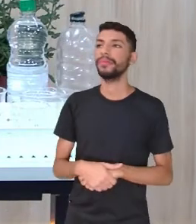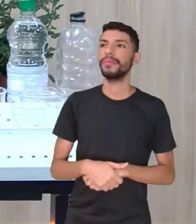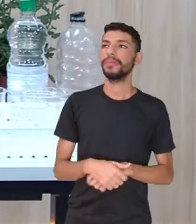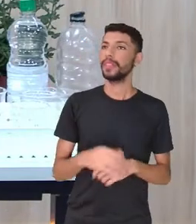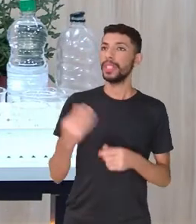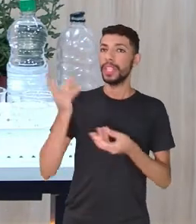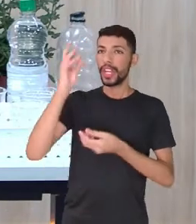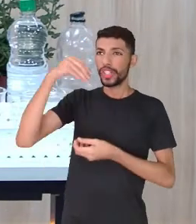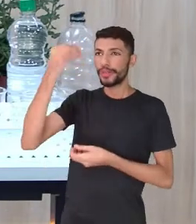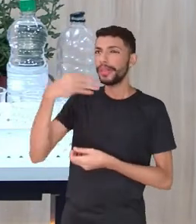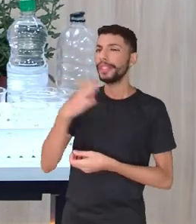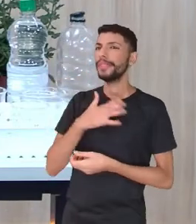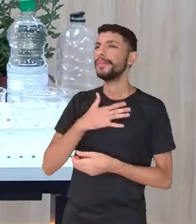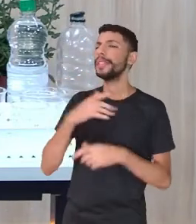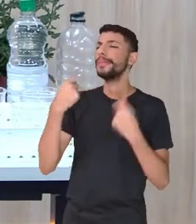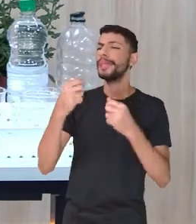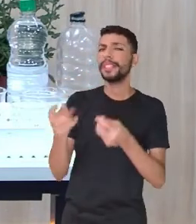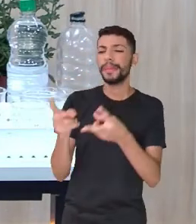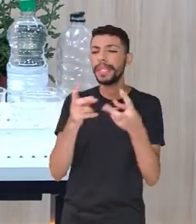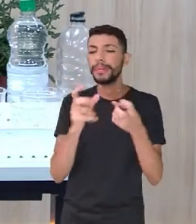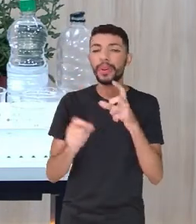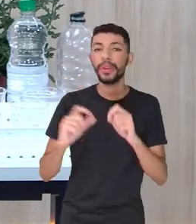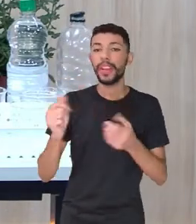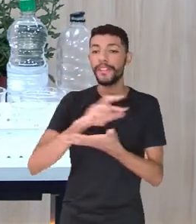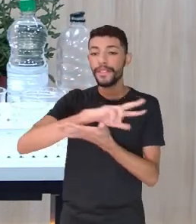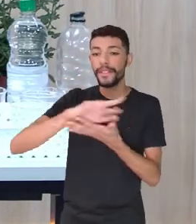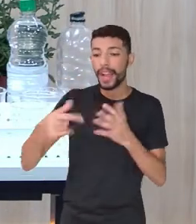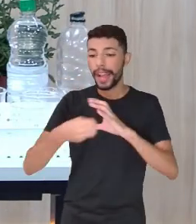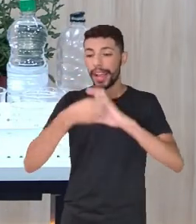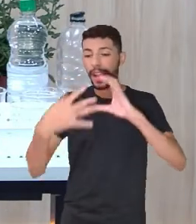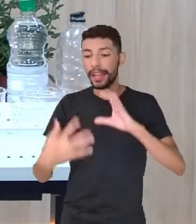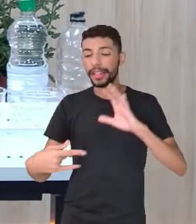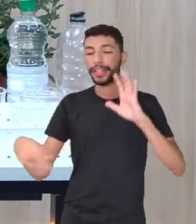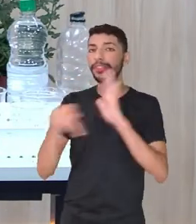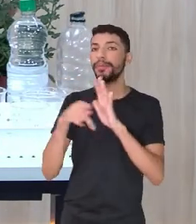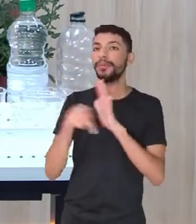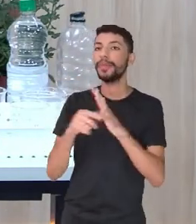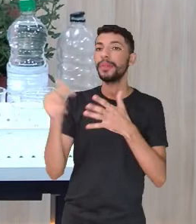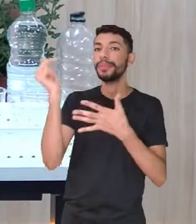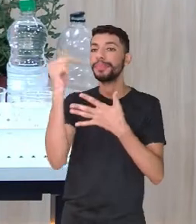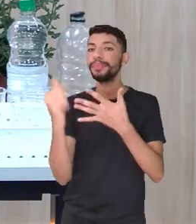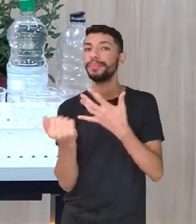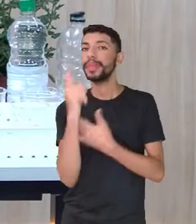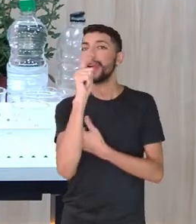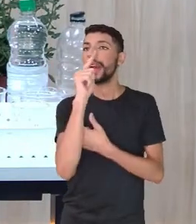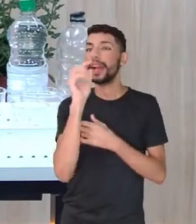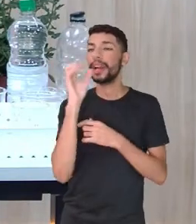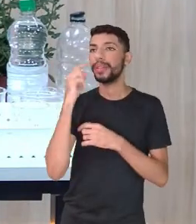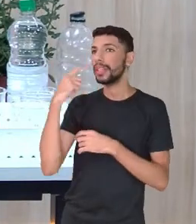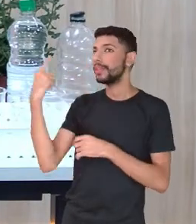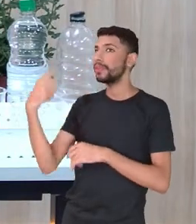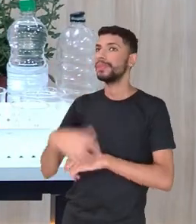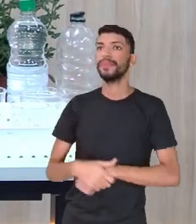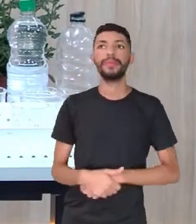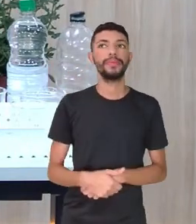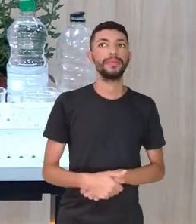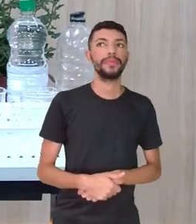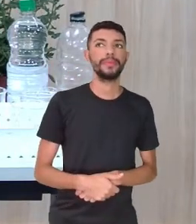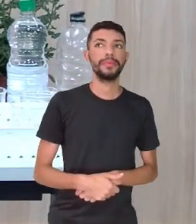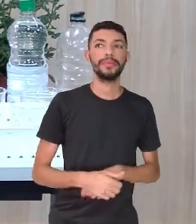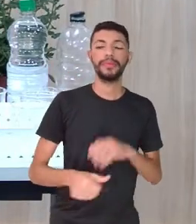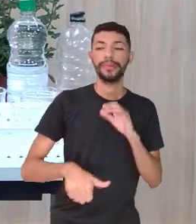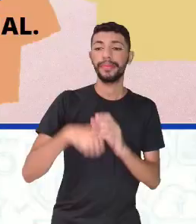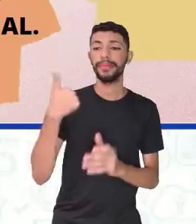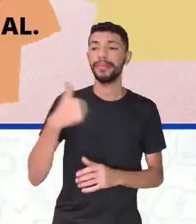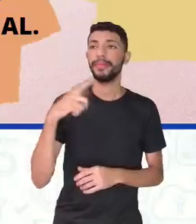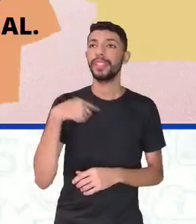ver um monte, né, de características dessas propriedades da água. Vamos ver quais são elas que a gente vai ver? Primeiro, a gente